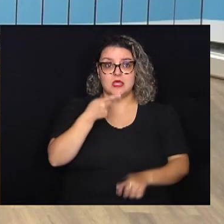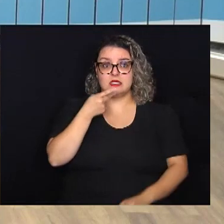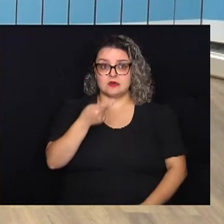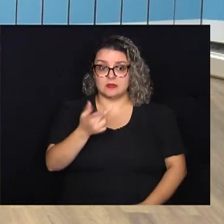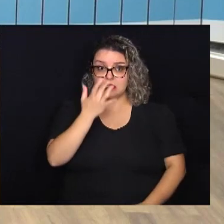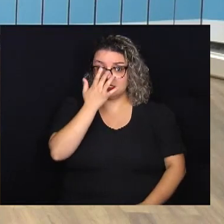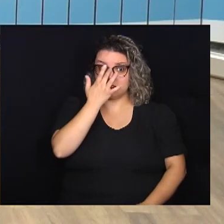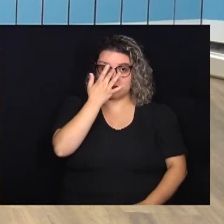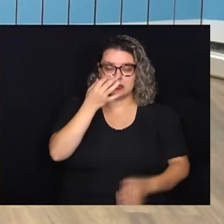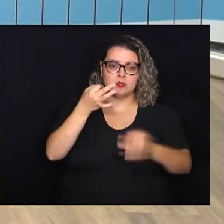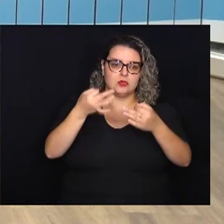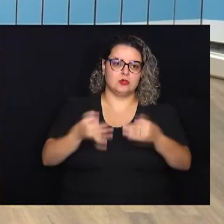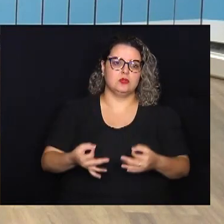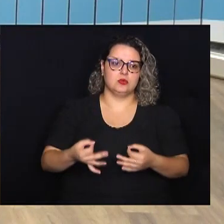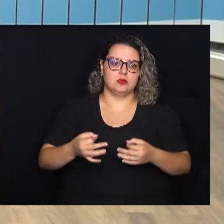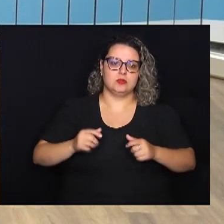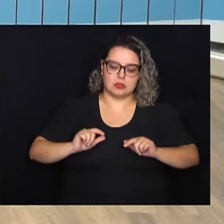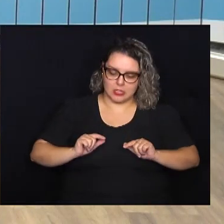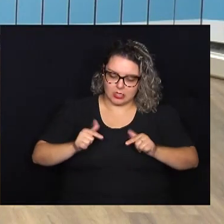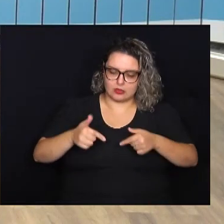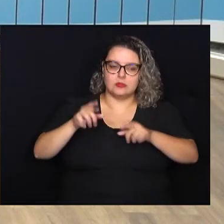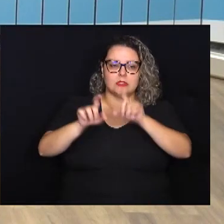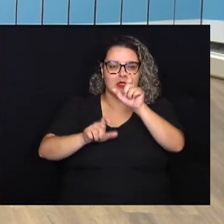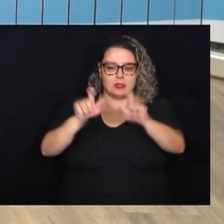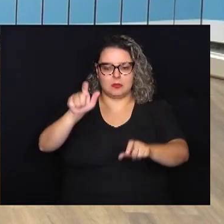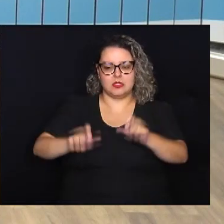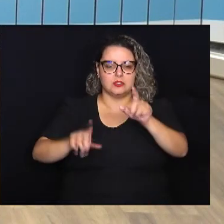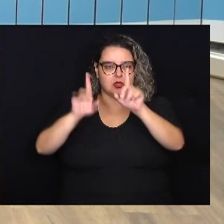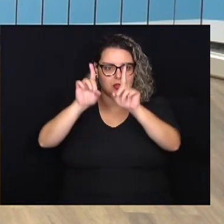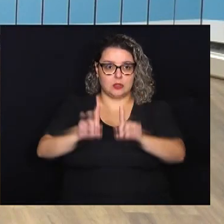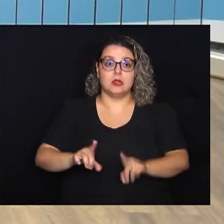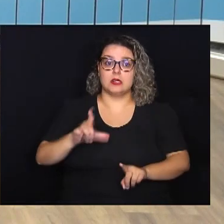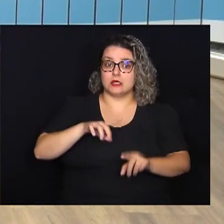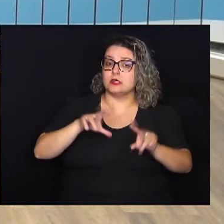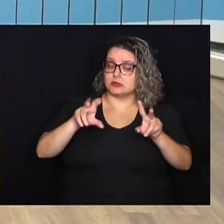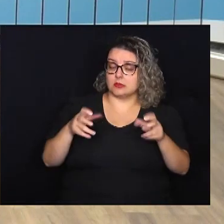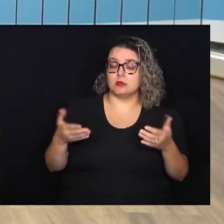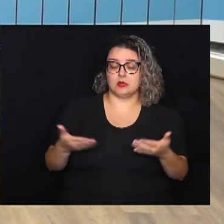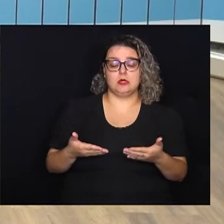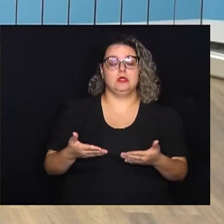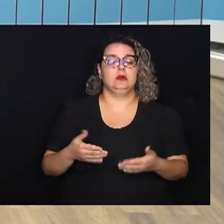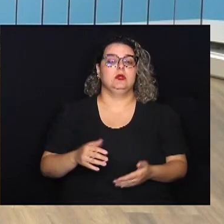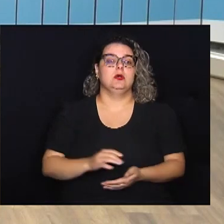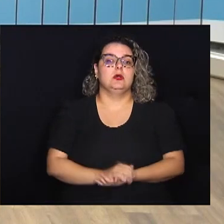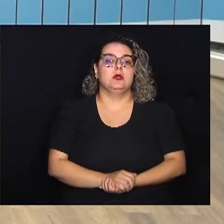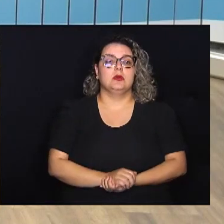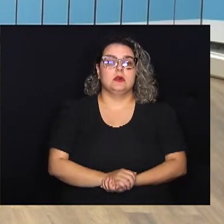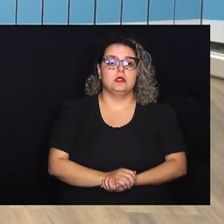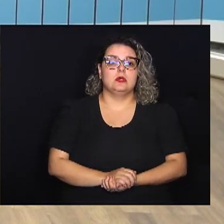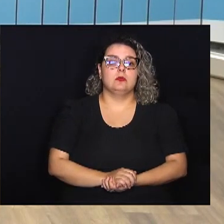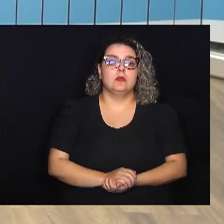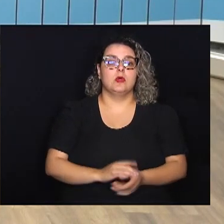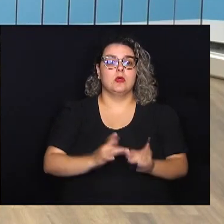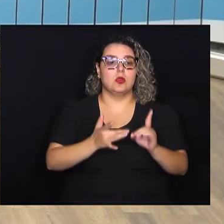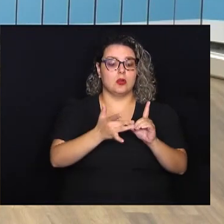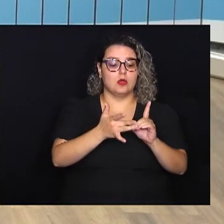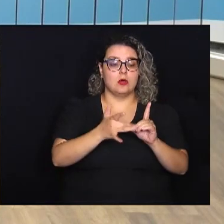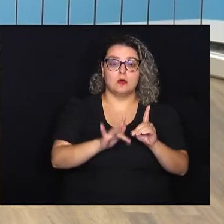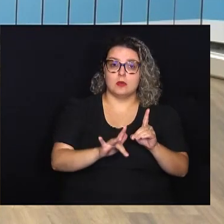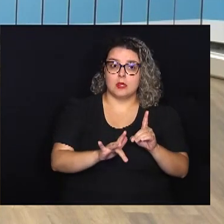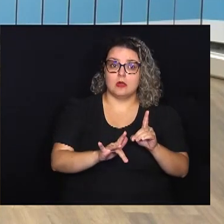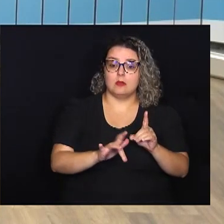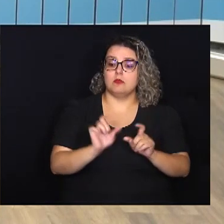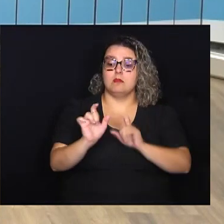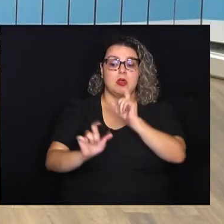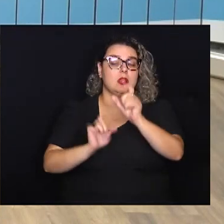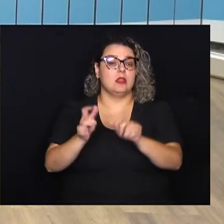justamente da luta da pessoa com deficiência que tem um tema esse ano chamado capacitismo palavras que